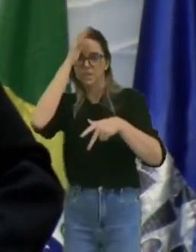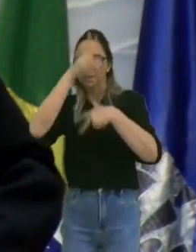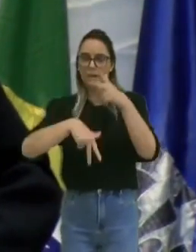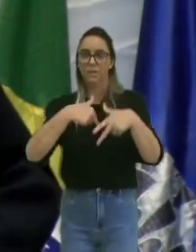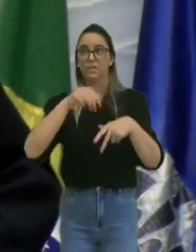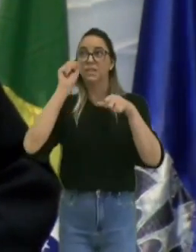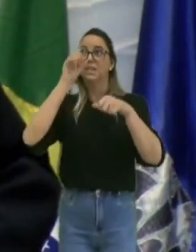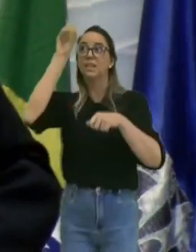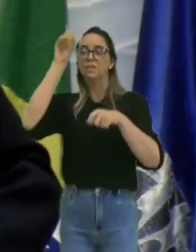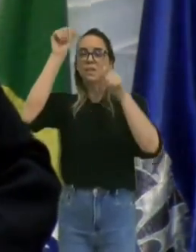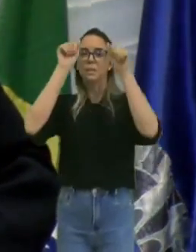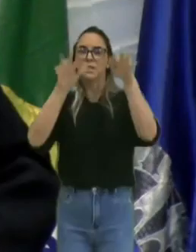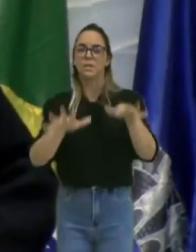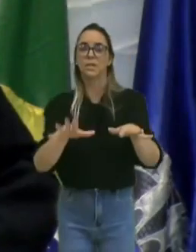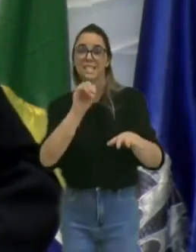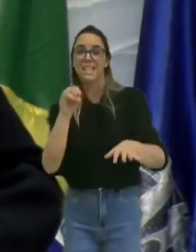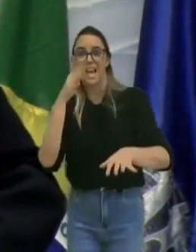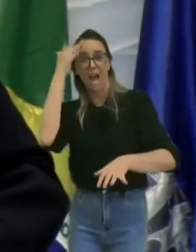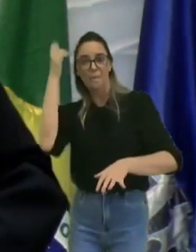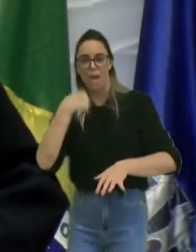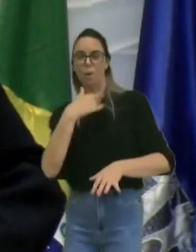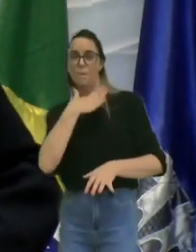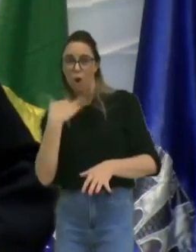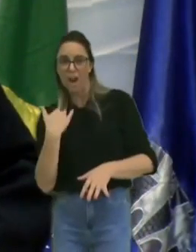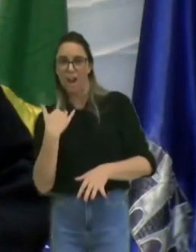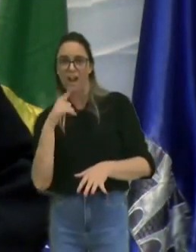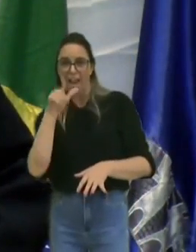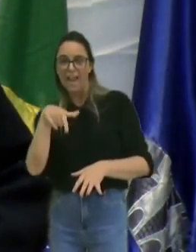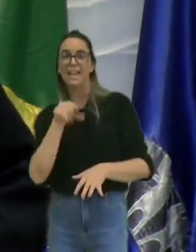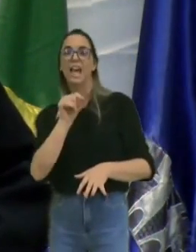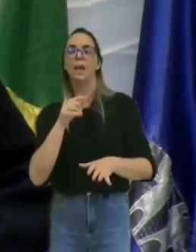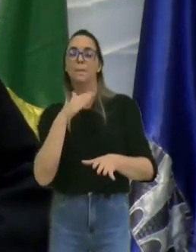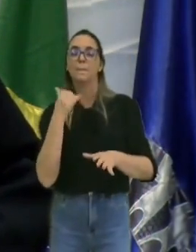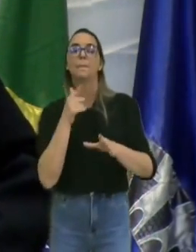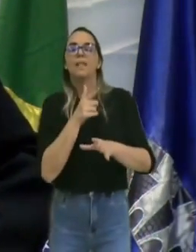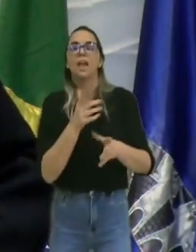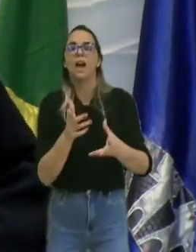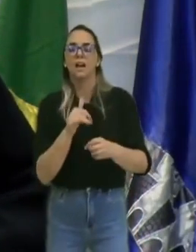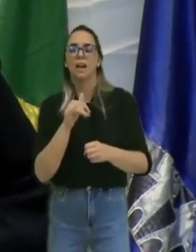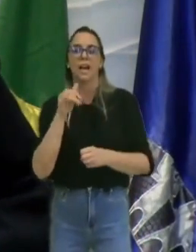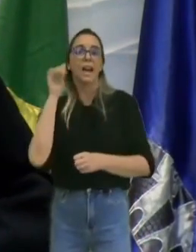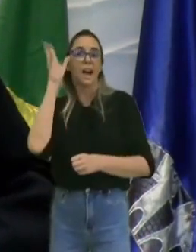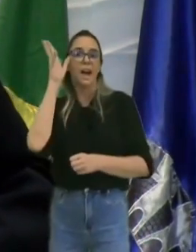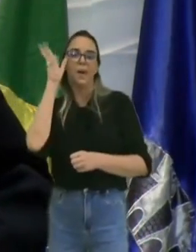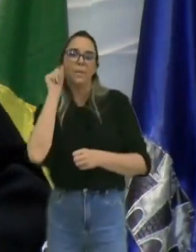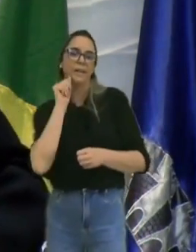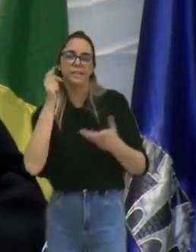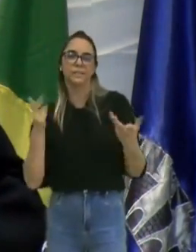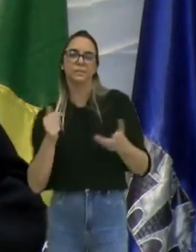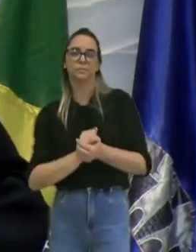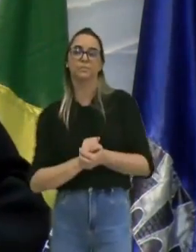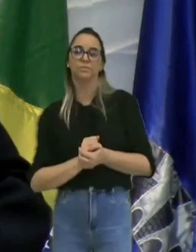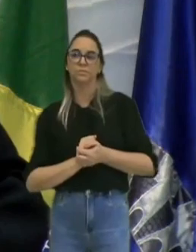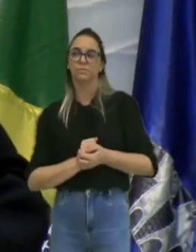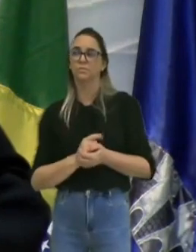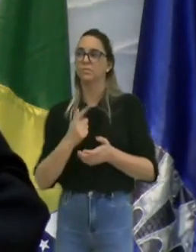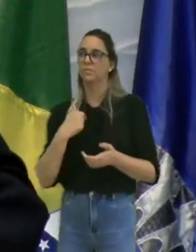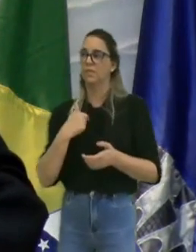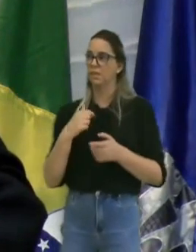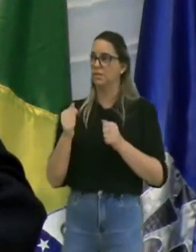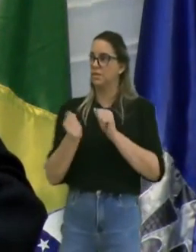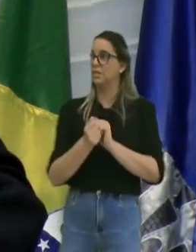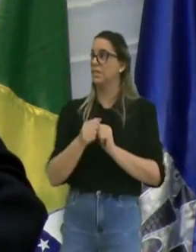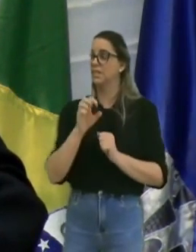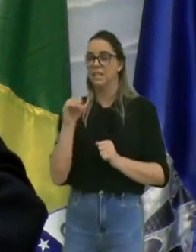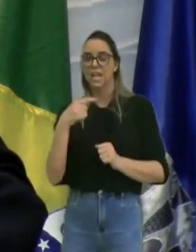E se amanhecer morto amanhã, foi Zé de Almeida e Débora que mandou me matar. Porque é um dos dois e eu bato de frente com eles aqui. Se amanhecer